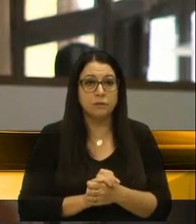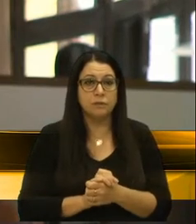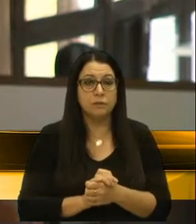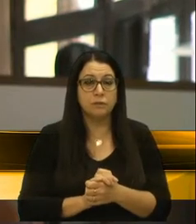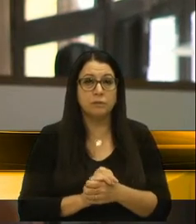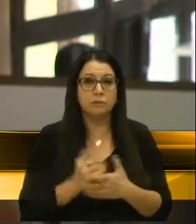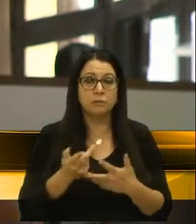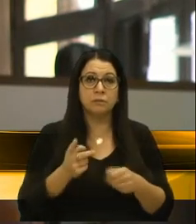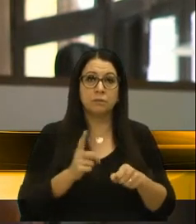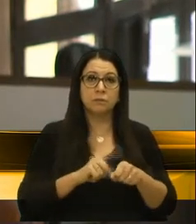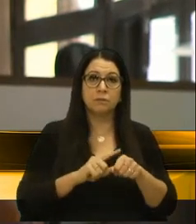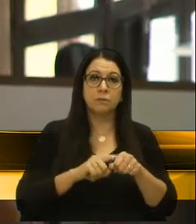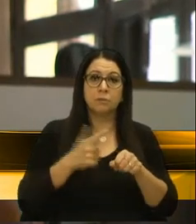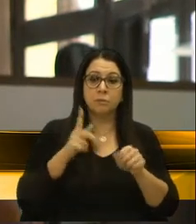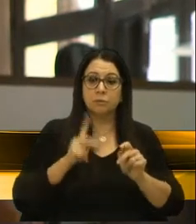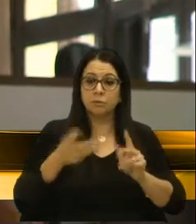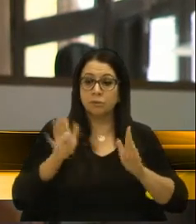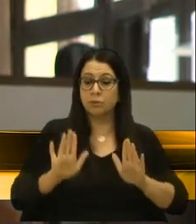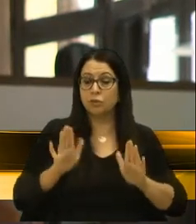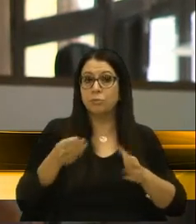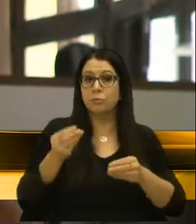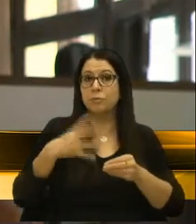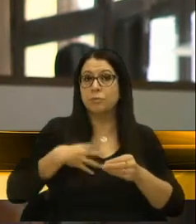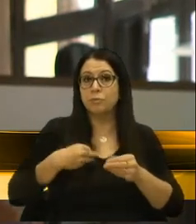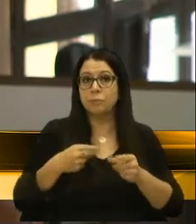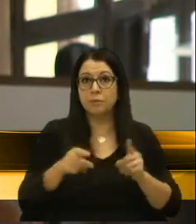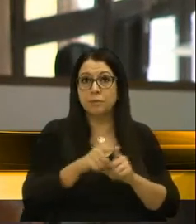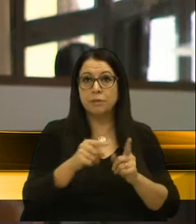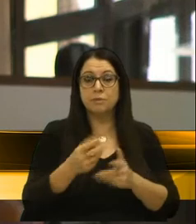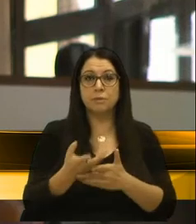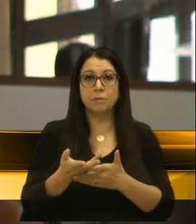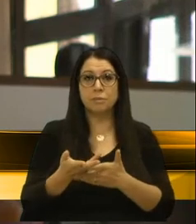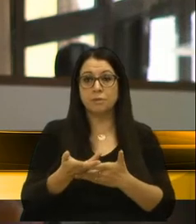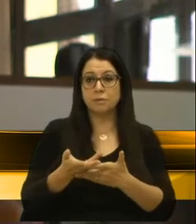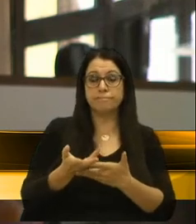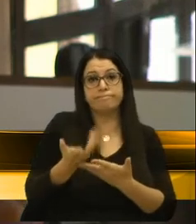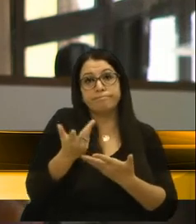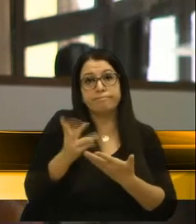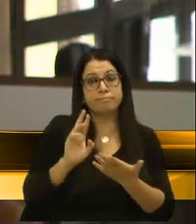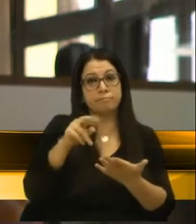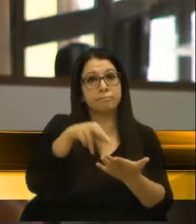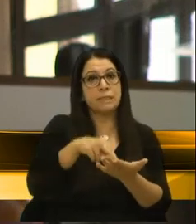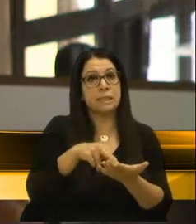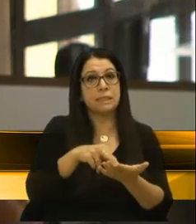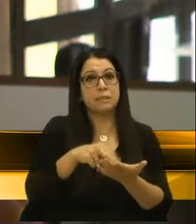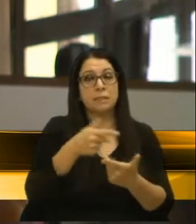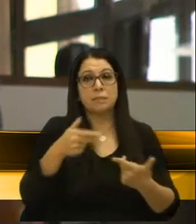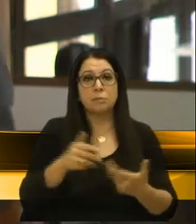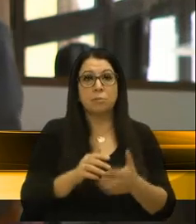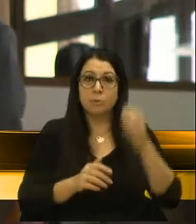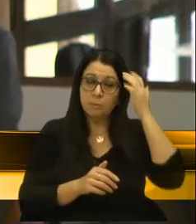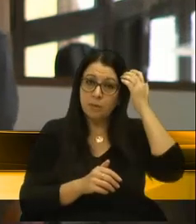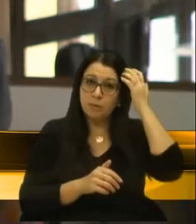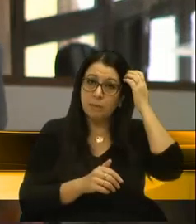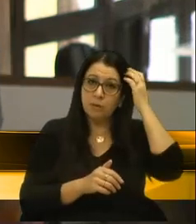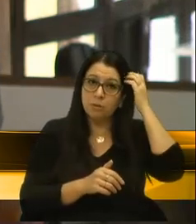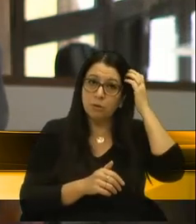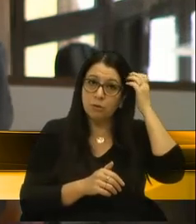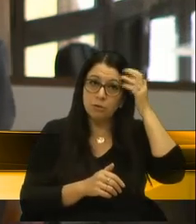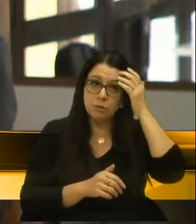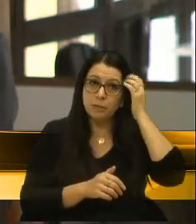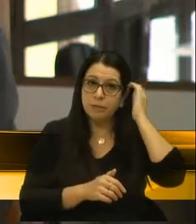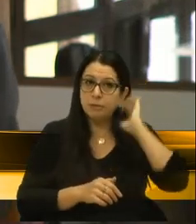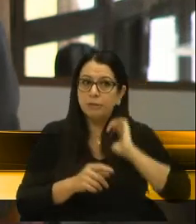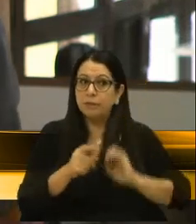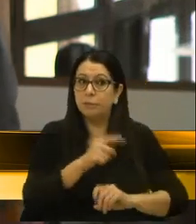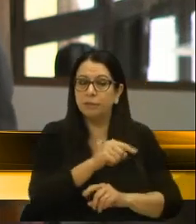As pessoas que não têm quem deixar os filhos, como é que faz para trabalhar? Então, tem uma realidade bastante brutal, que há que se pensar esse tema